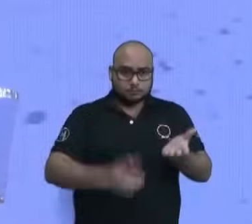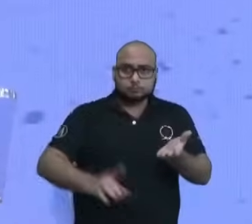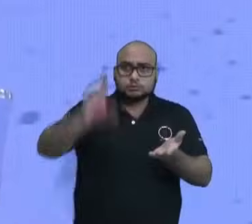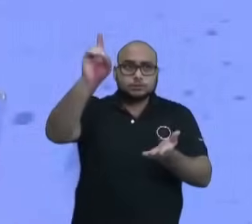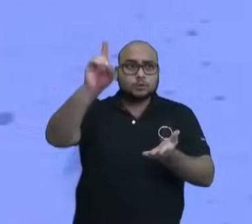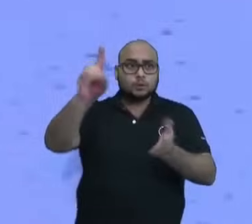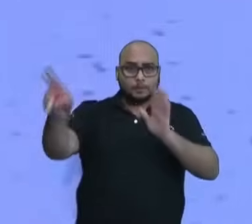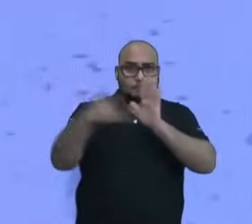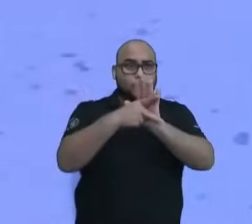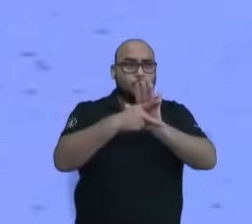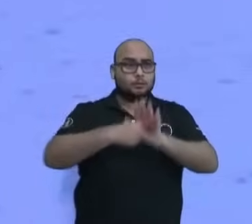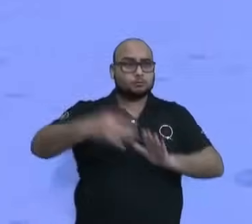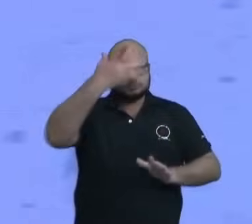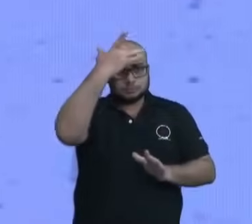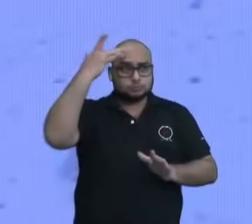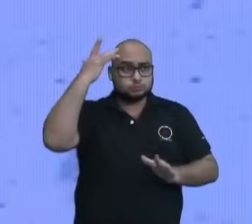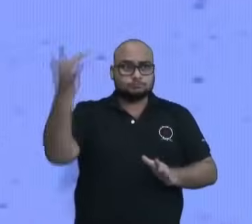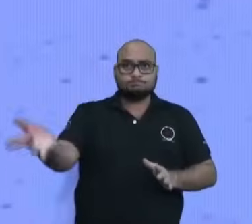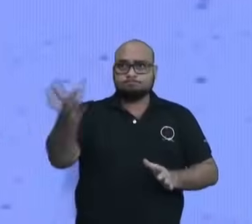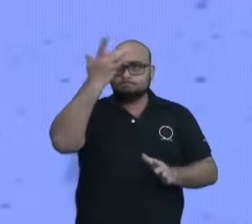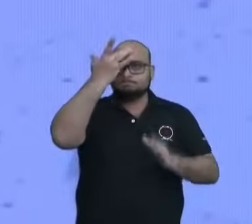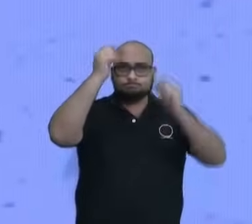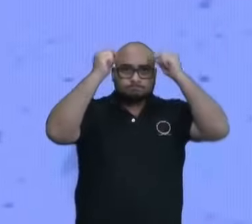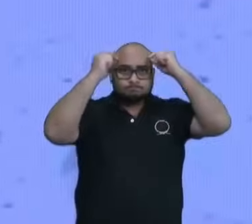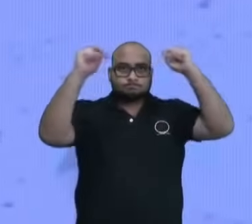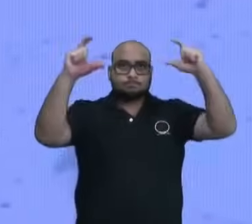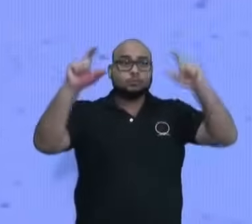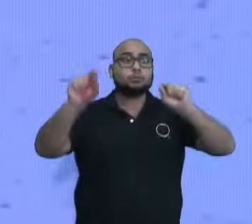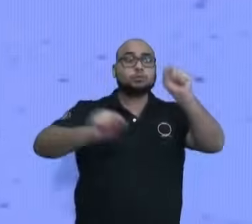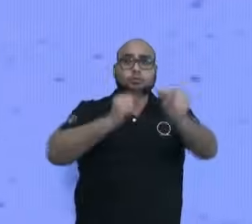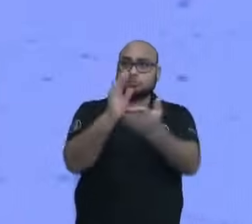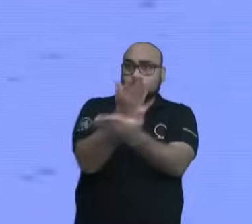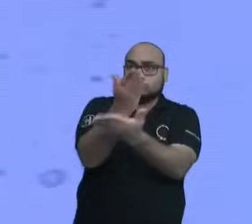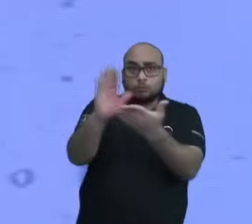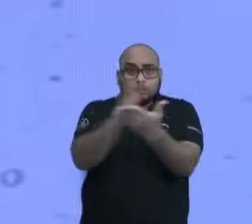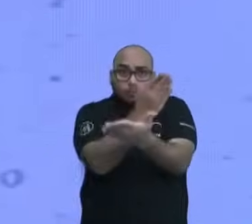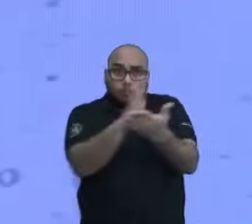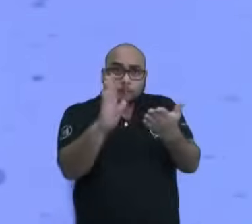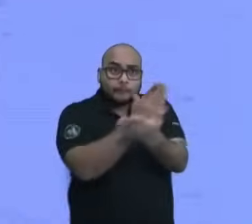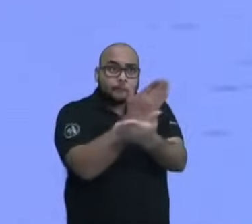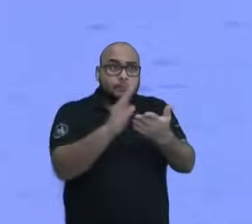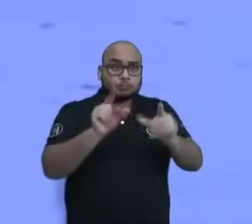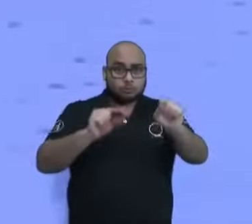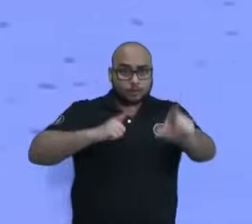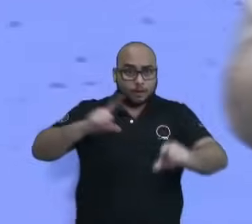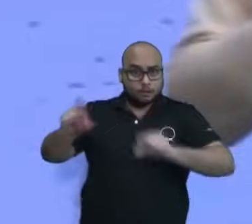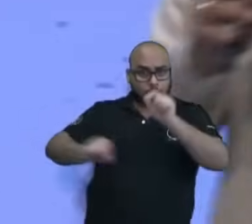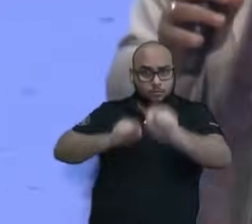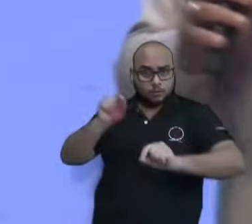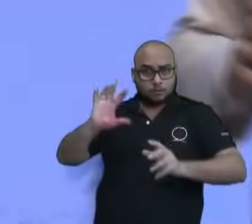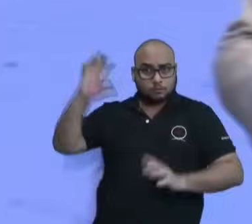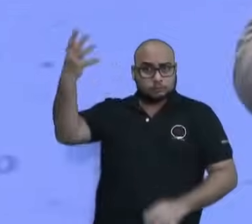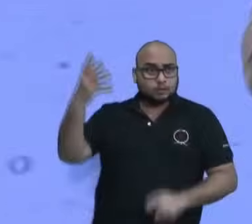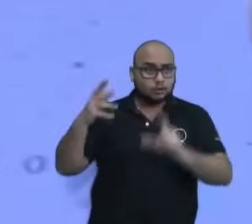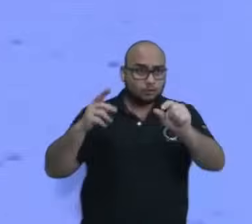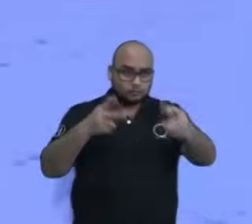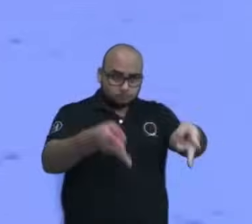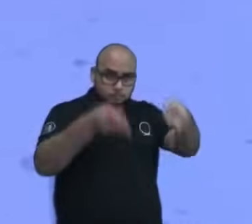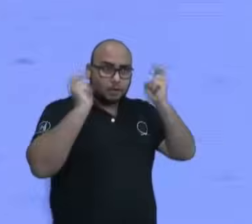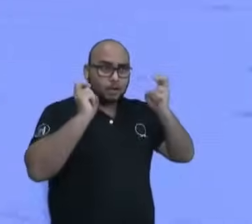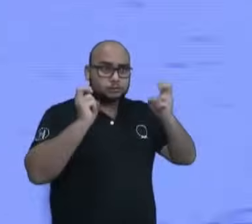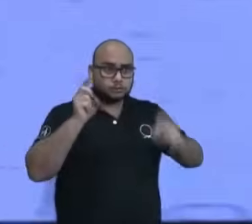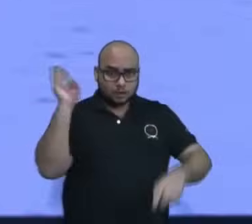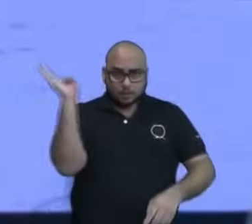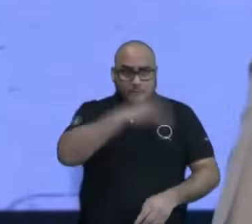do costume tem os seus sentidos exercitados tanto para discernir o mal como o bem